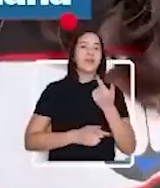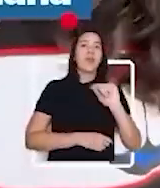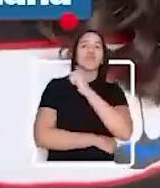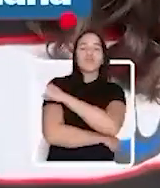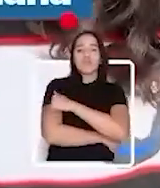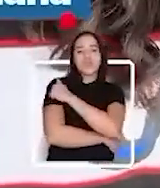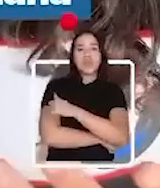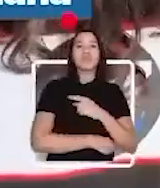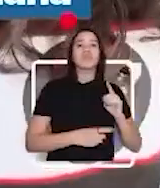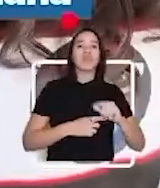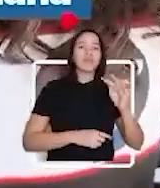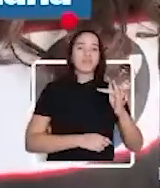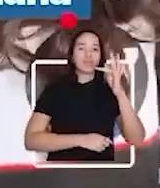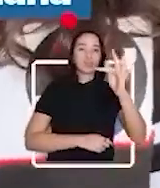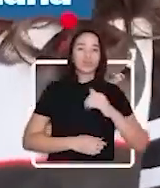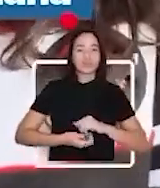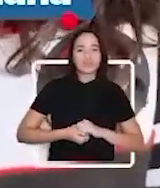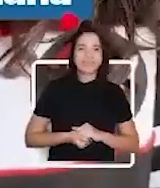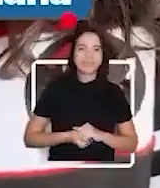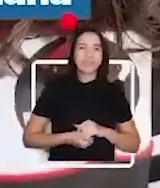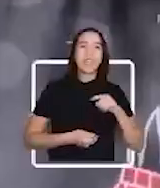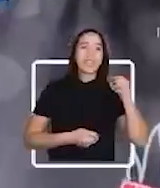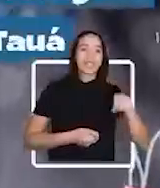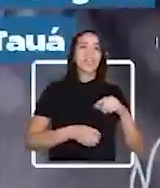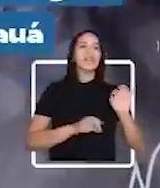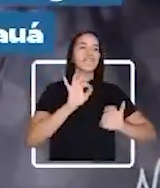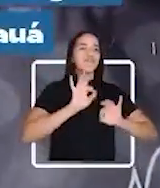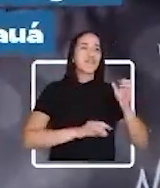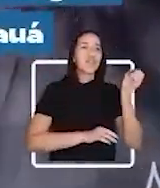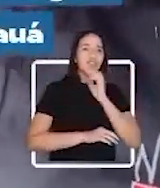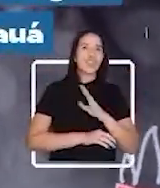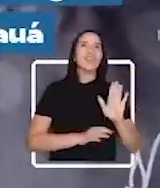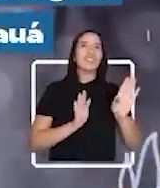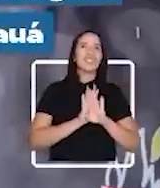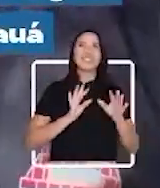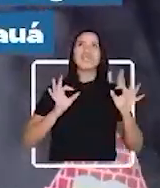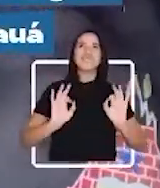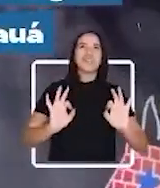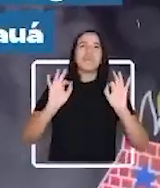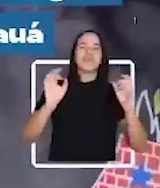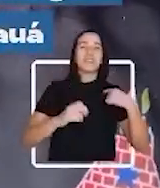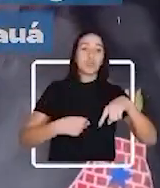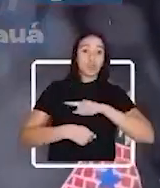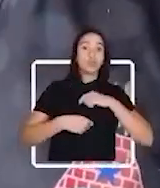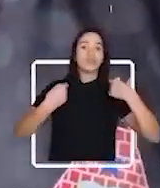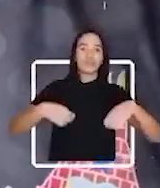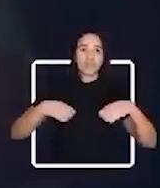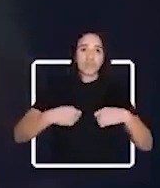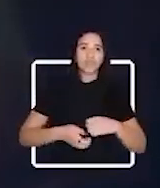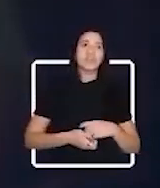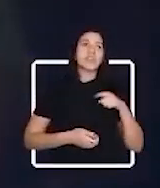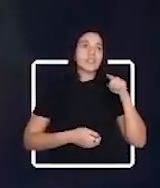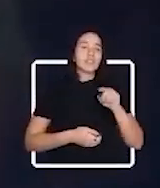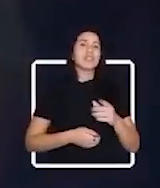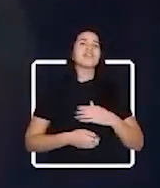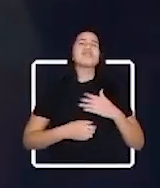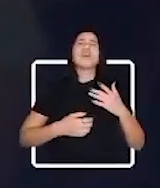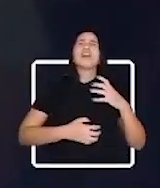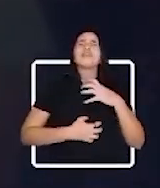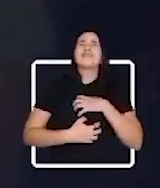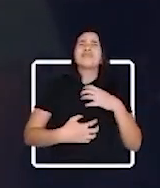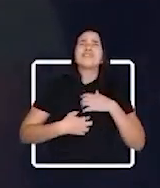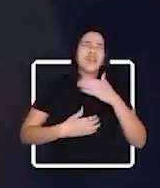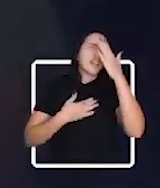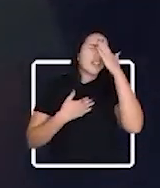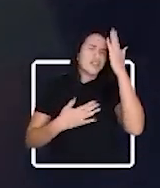mim quanto outros alunos e as próximas gerações. Que essa reforma venha com tudo, realmente estava precisando. Esses novos, nossa,